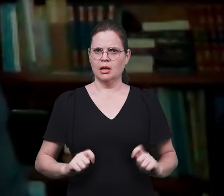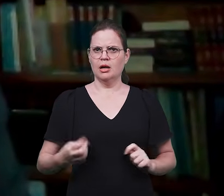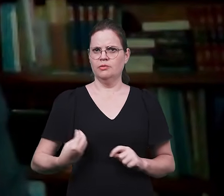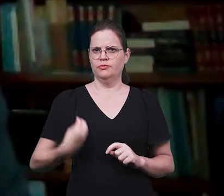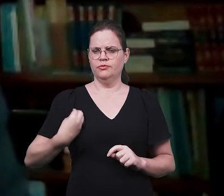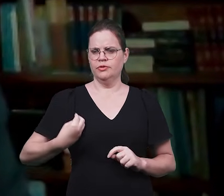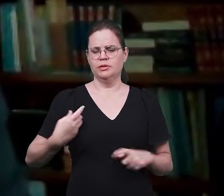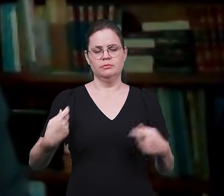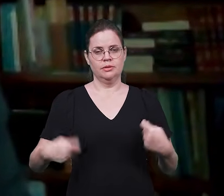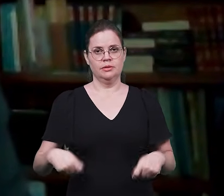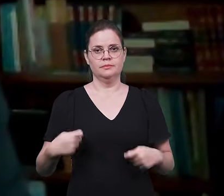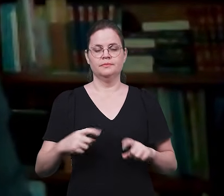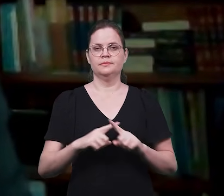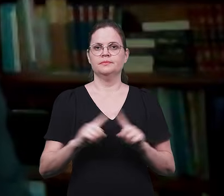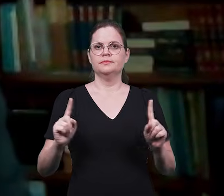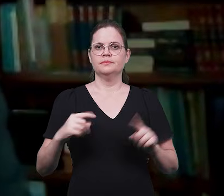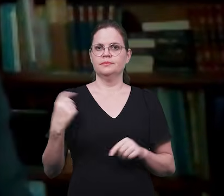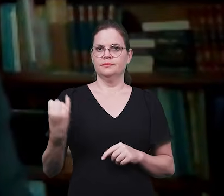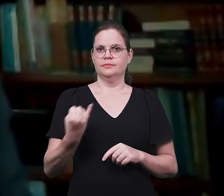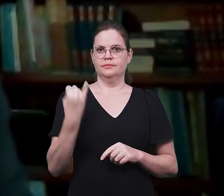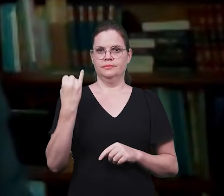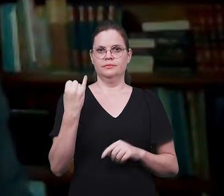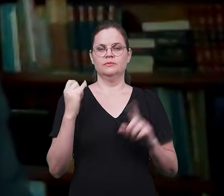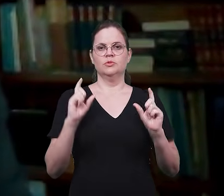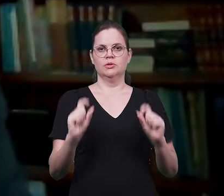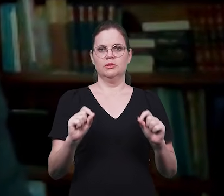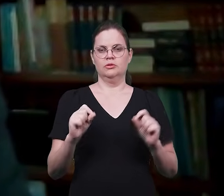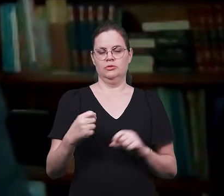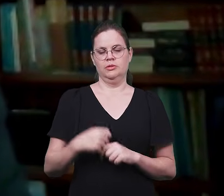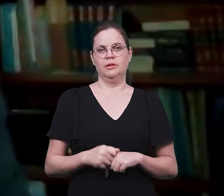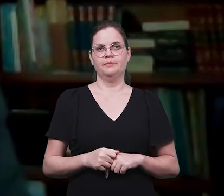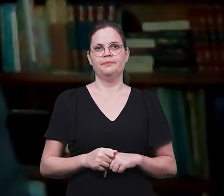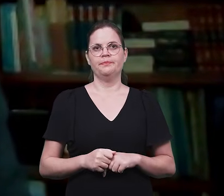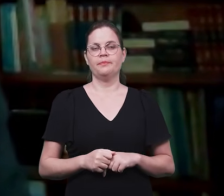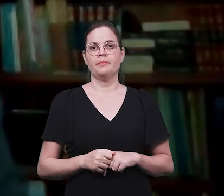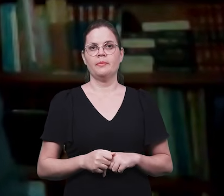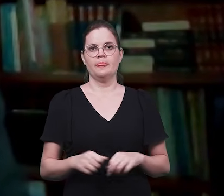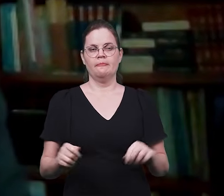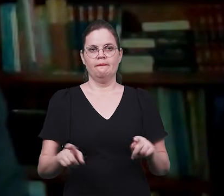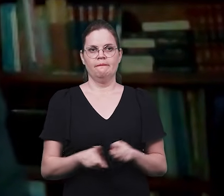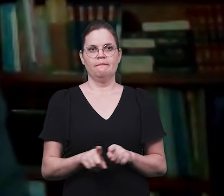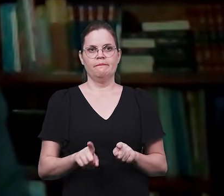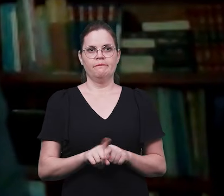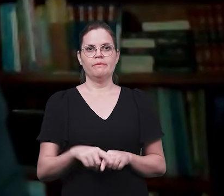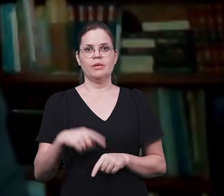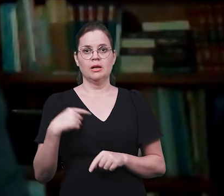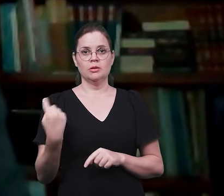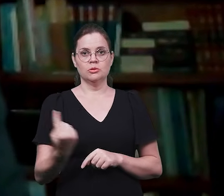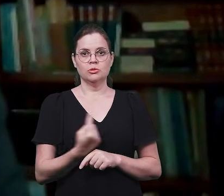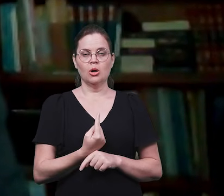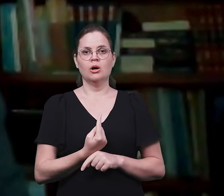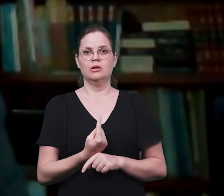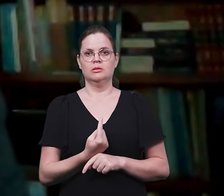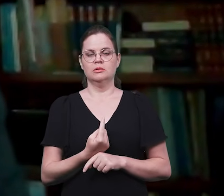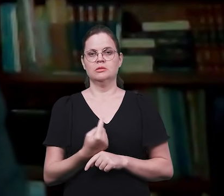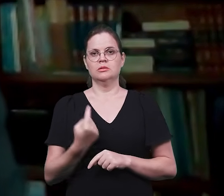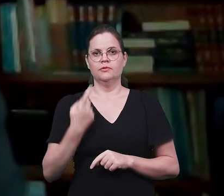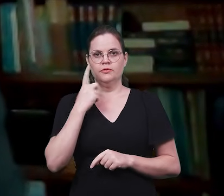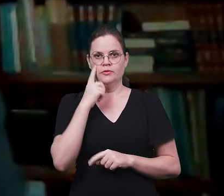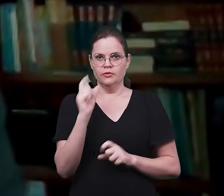uma salvação eterna. Agora, é muito interessante, pastor Antônio Carlos, que até mesmo a